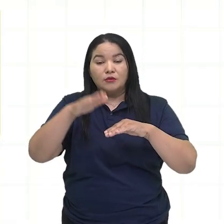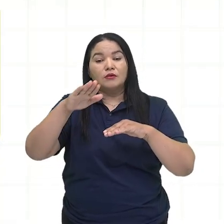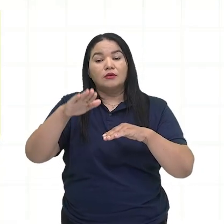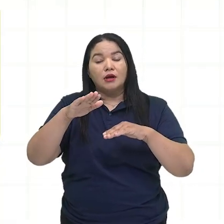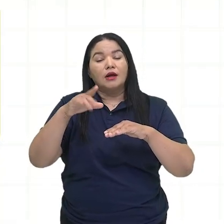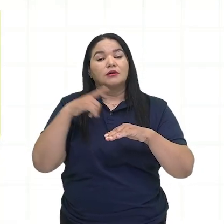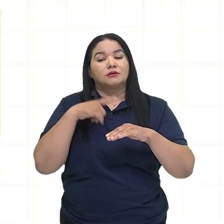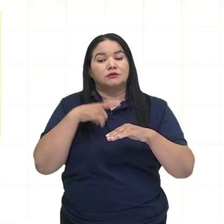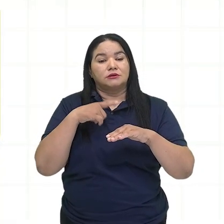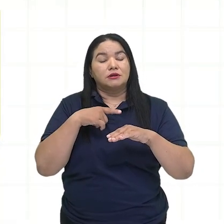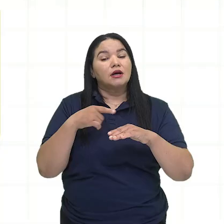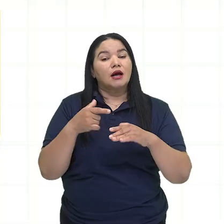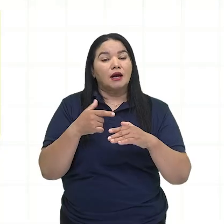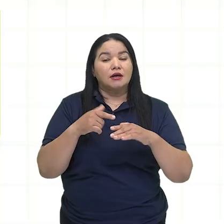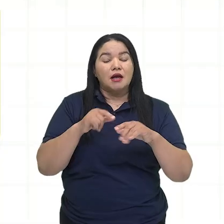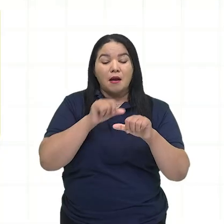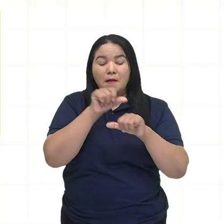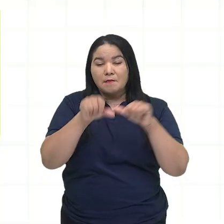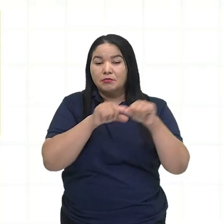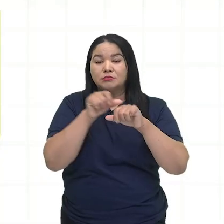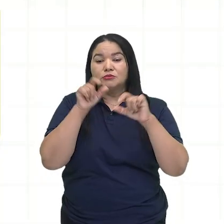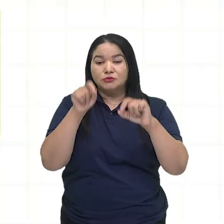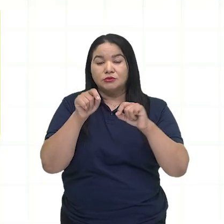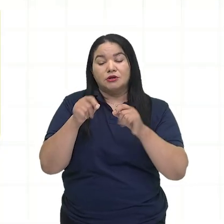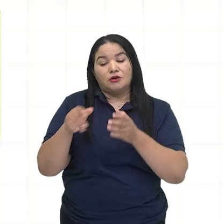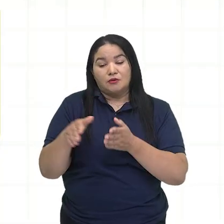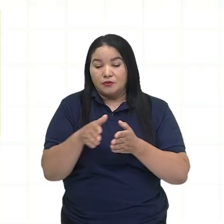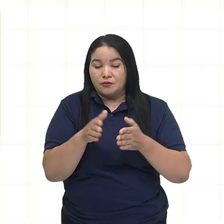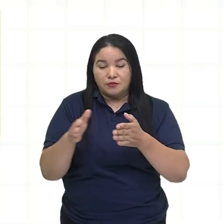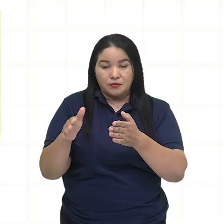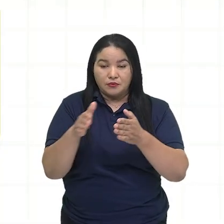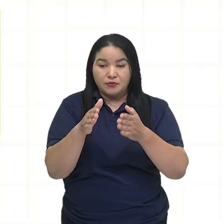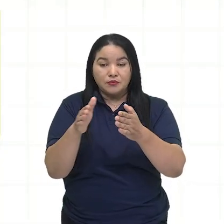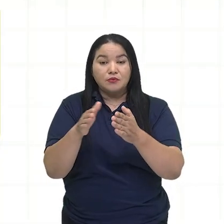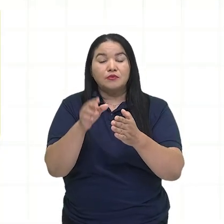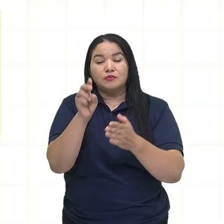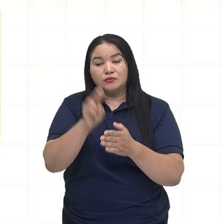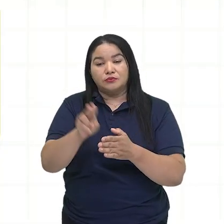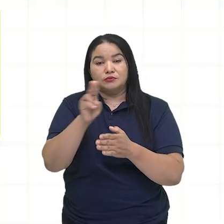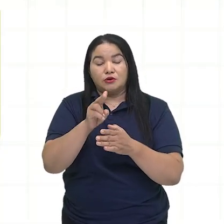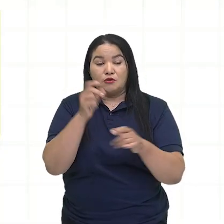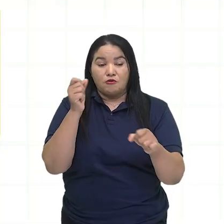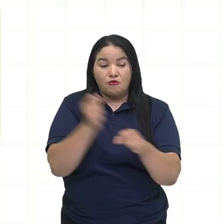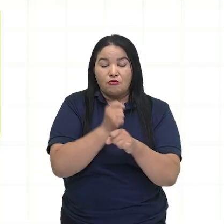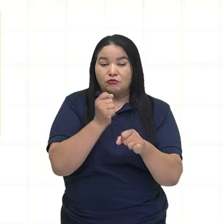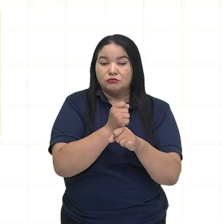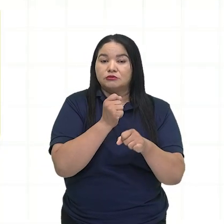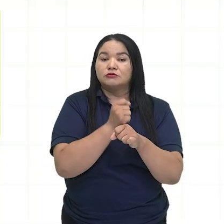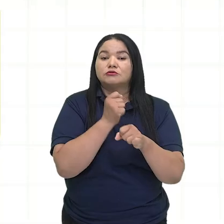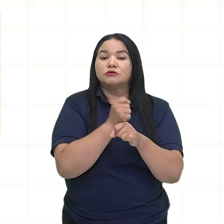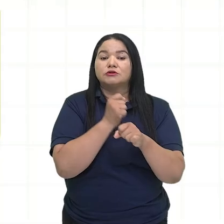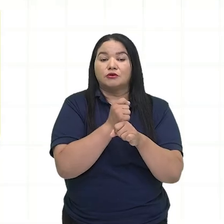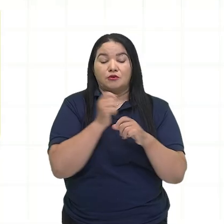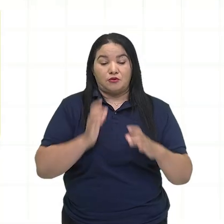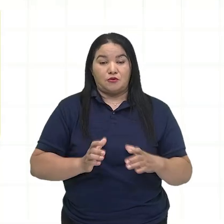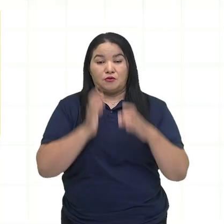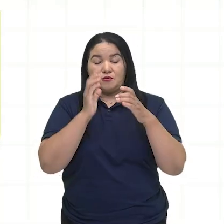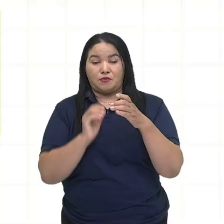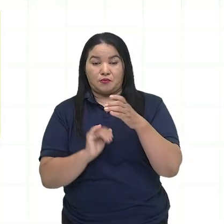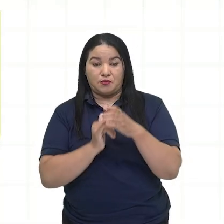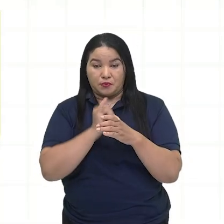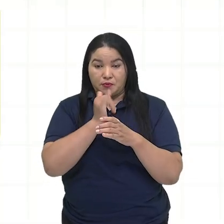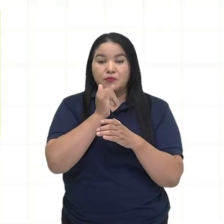por ter esse desnível, que são utilizados ali para a construção de quê? De